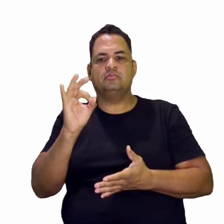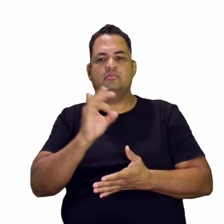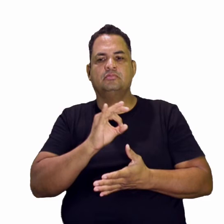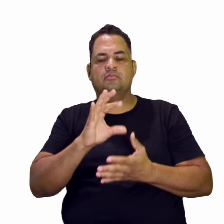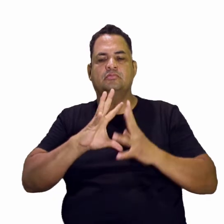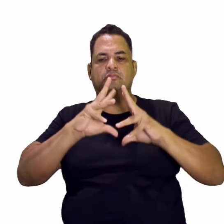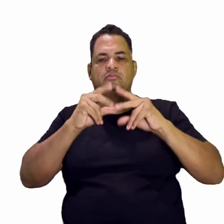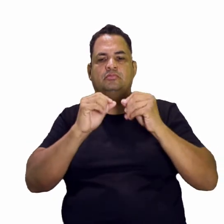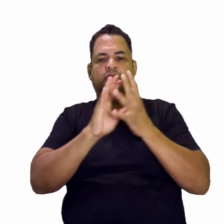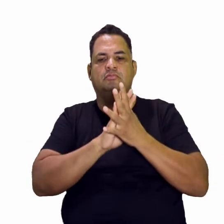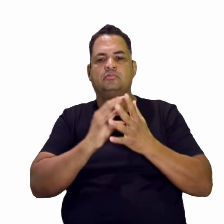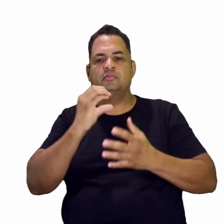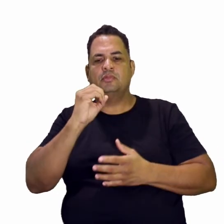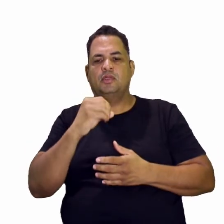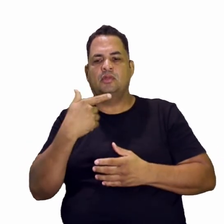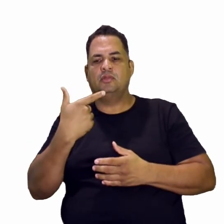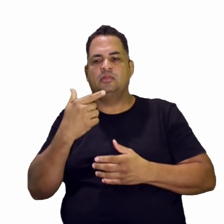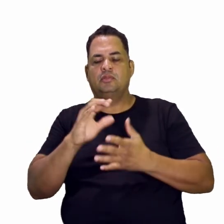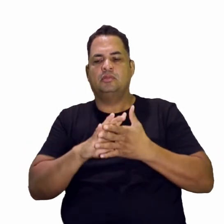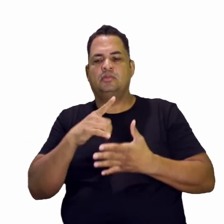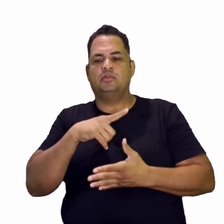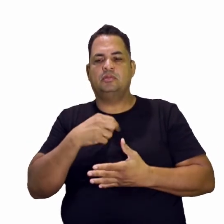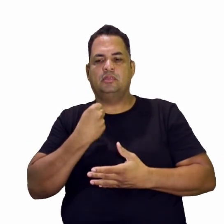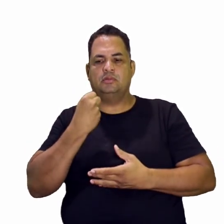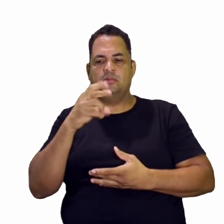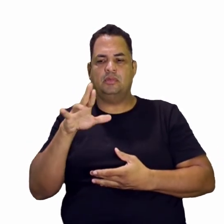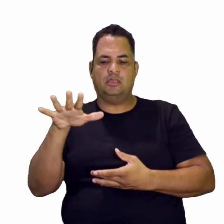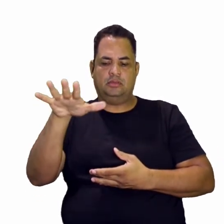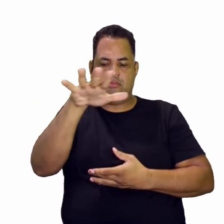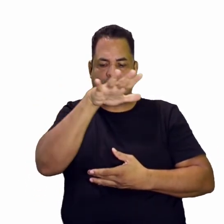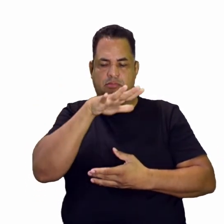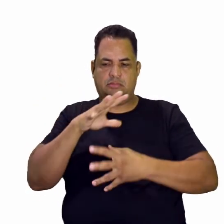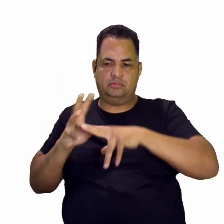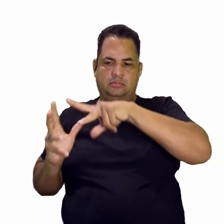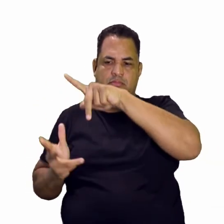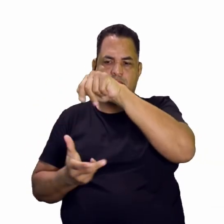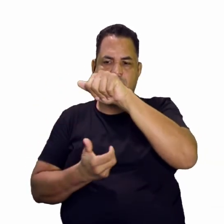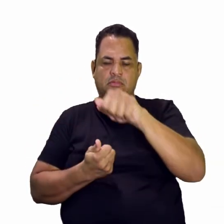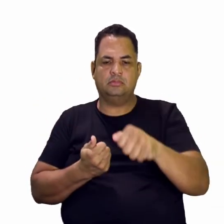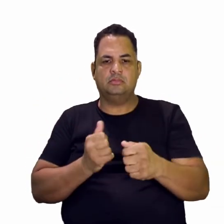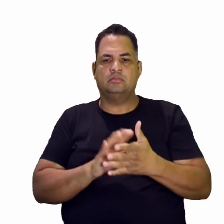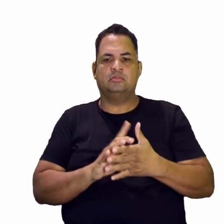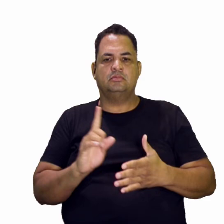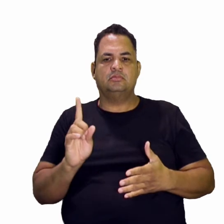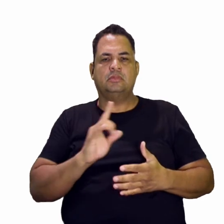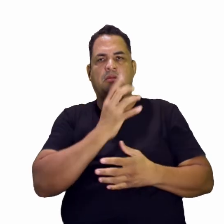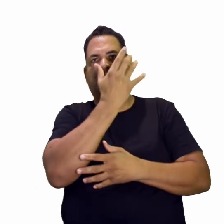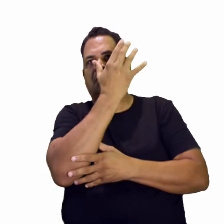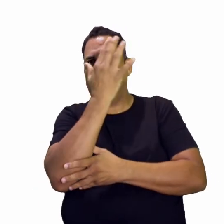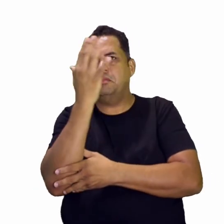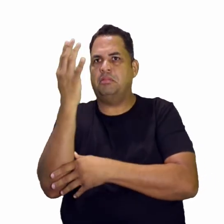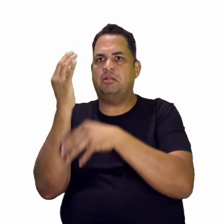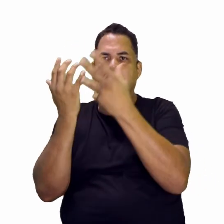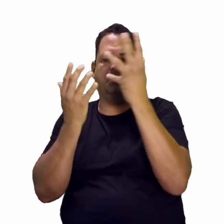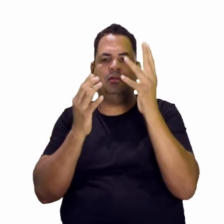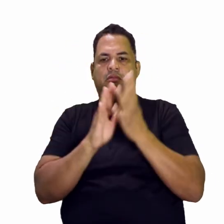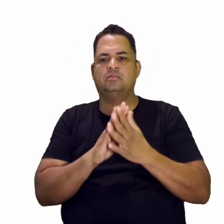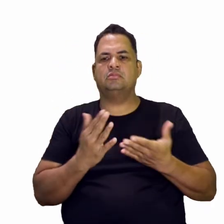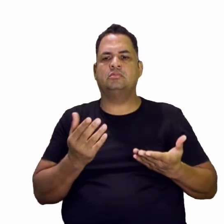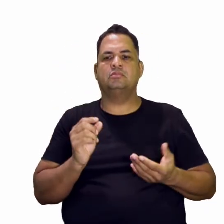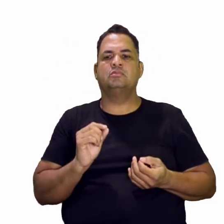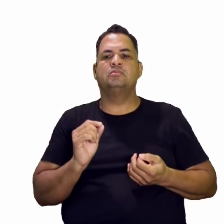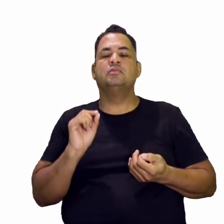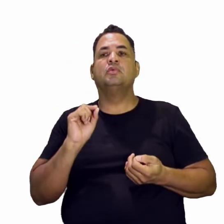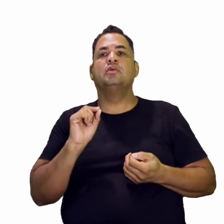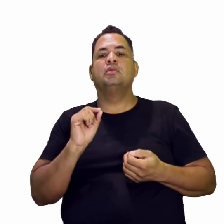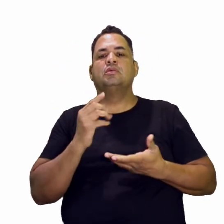90% de todo o oxigênio disponível no planeta. Então, são elas, não é a floresta que produz. O que a